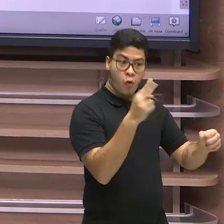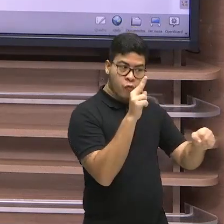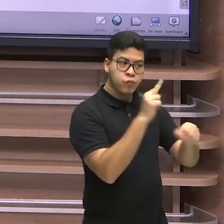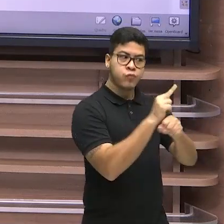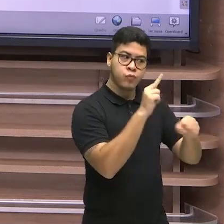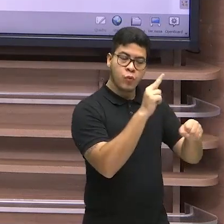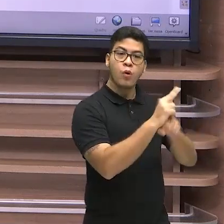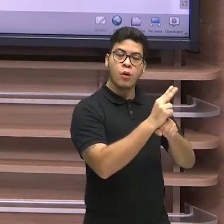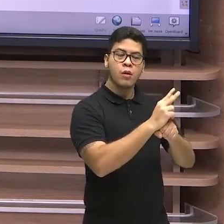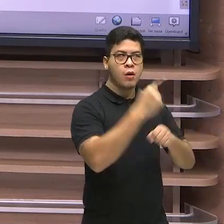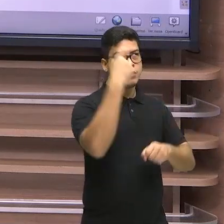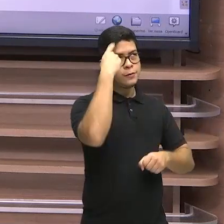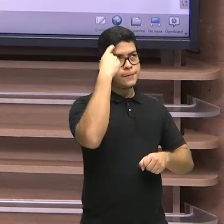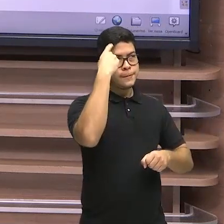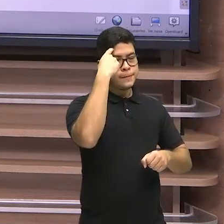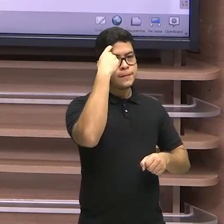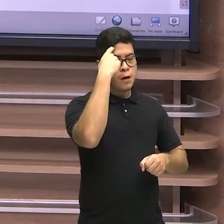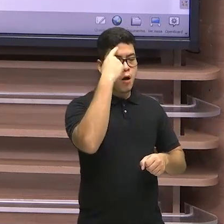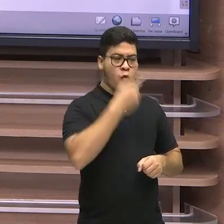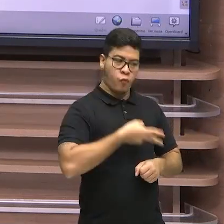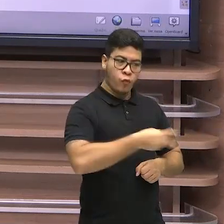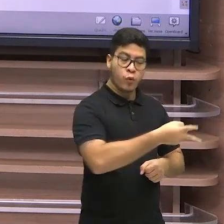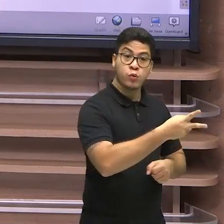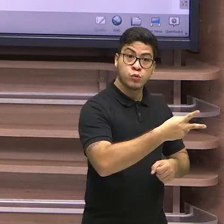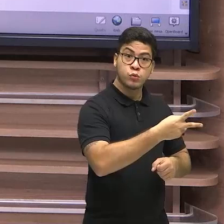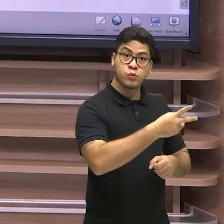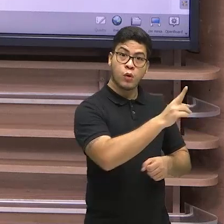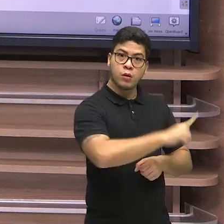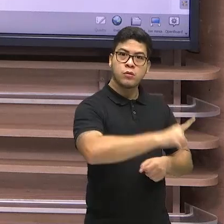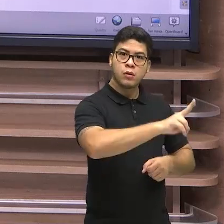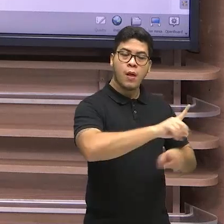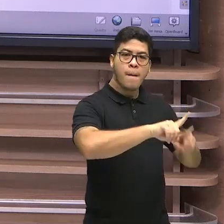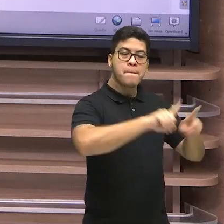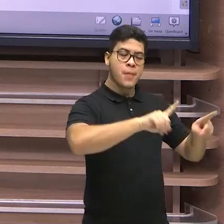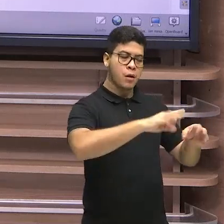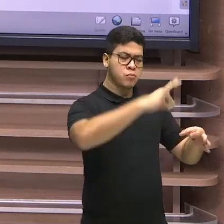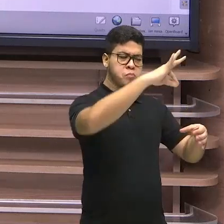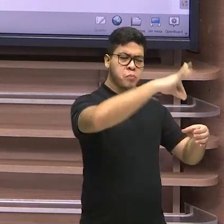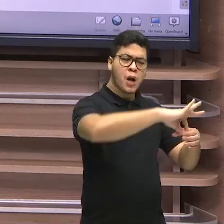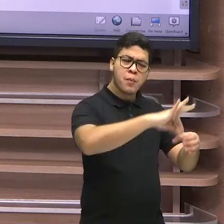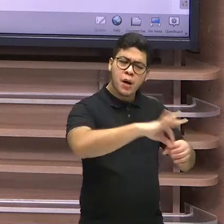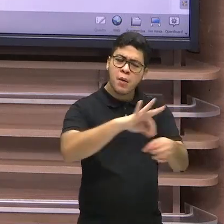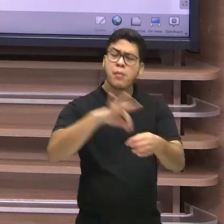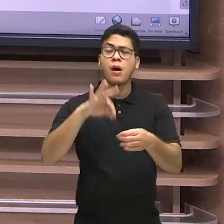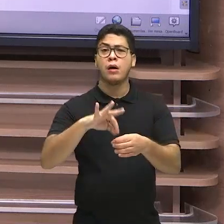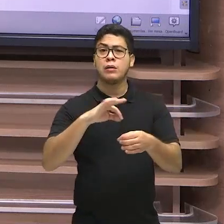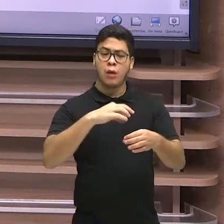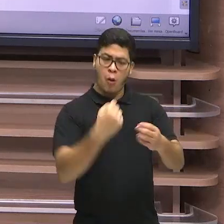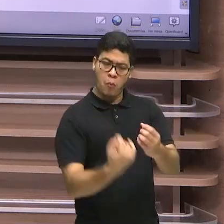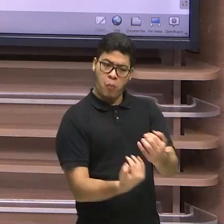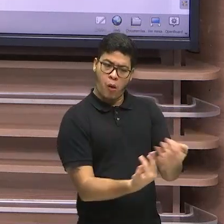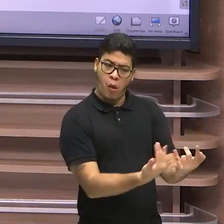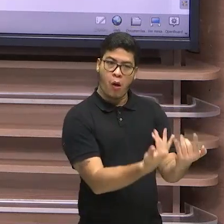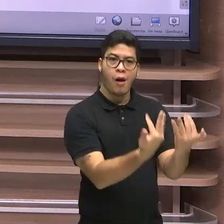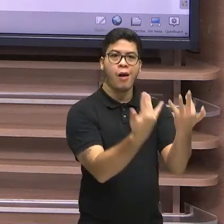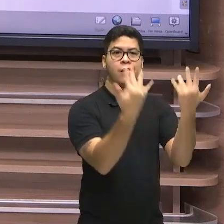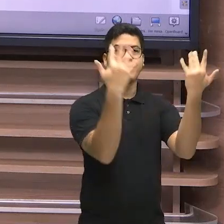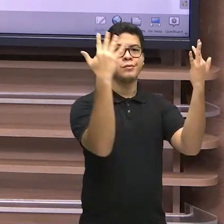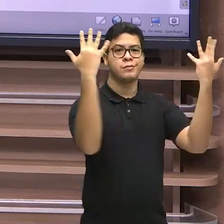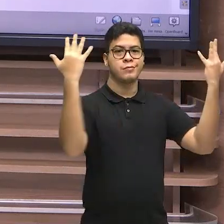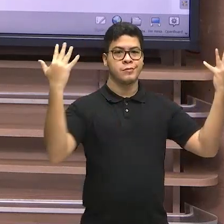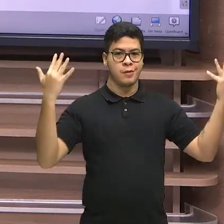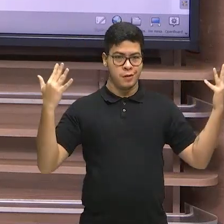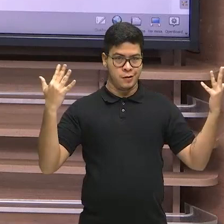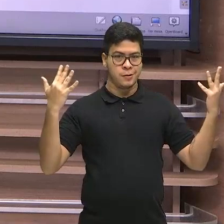maneira consciente. Então, esses espaços são os espaços de conservação ambiental, onde você pode utilizar, mas utiliza com